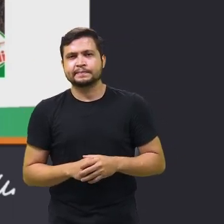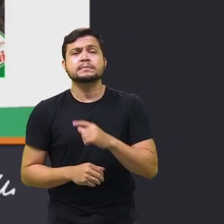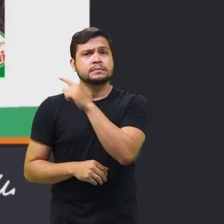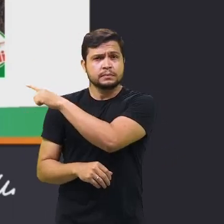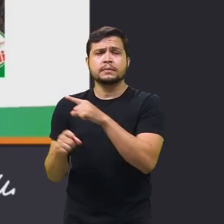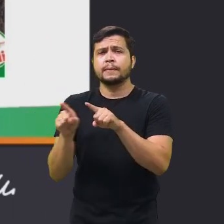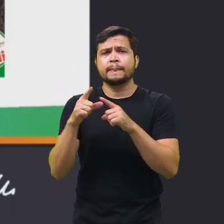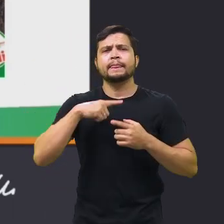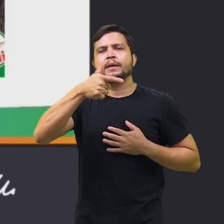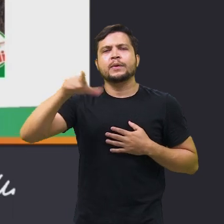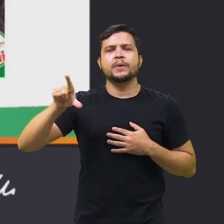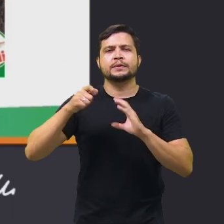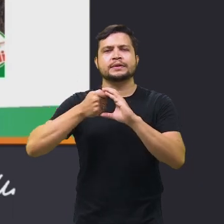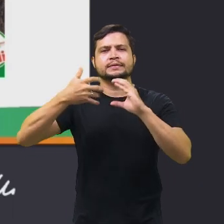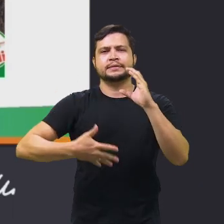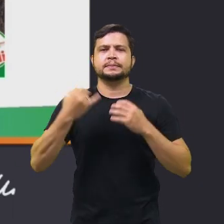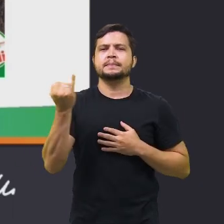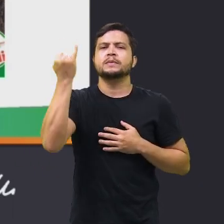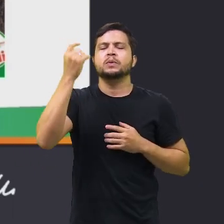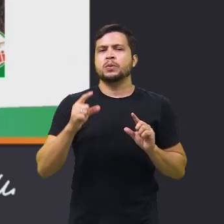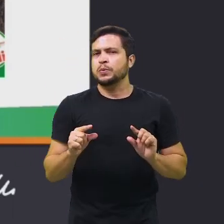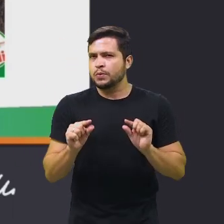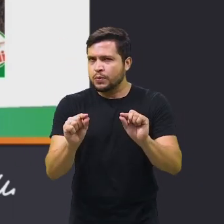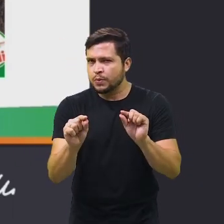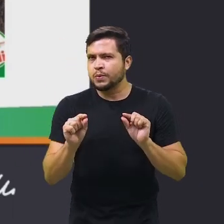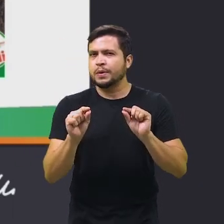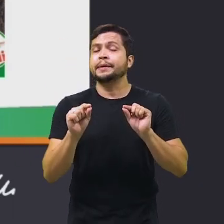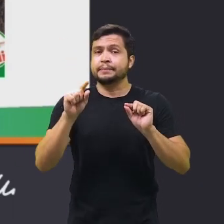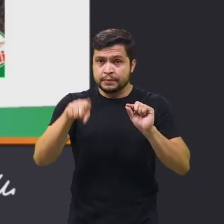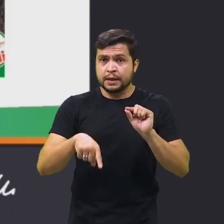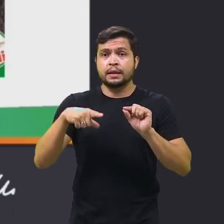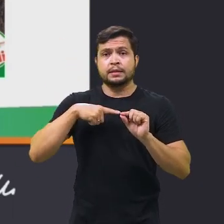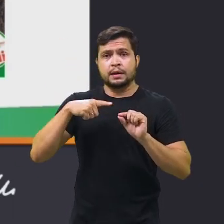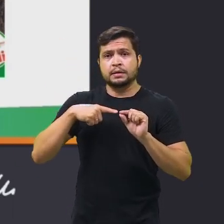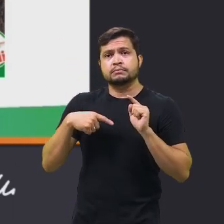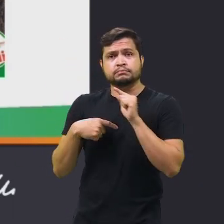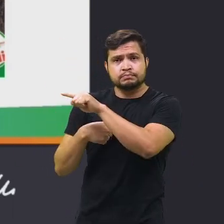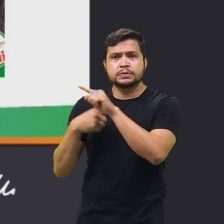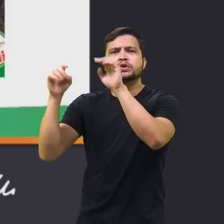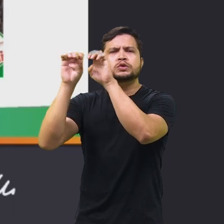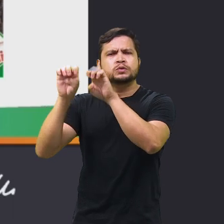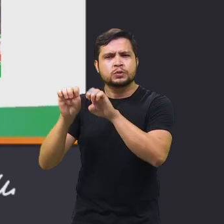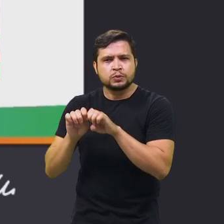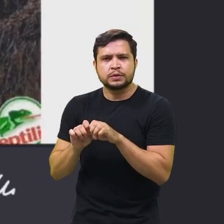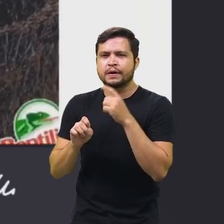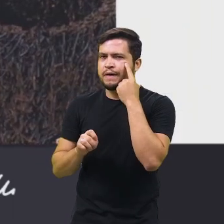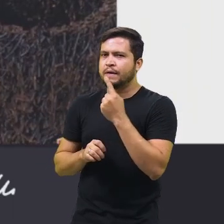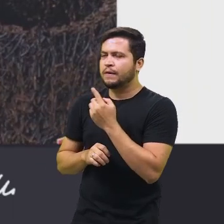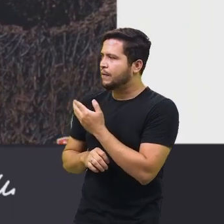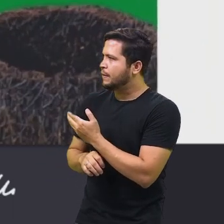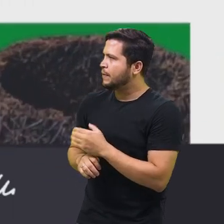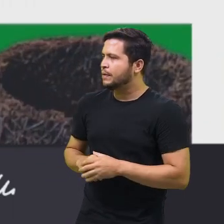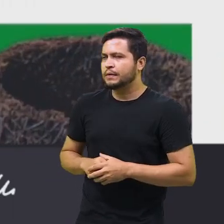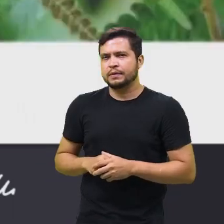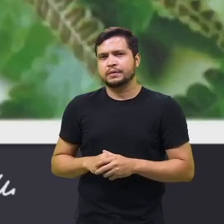Aqui a gente também tem outra característica importante para ela, que é a presença dos soros, né? Que são essas estruturas aqui, que